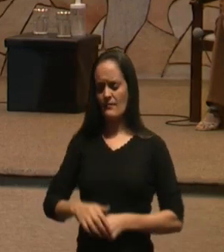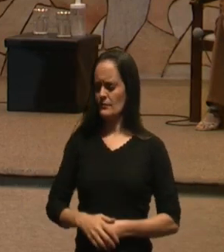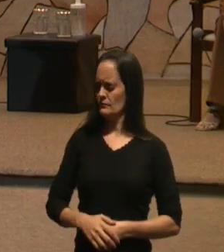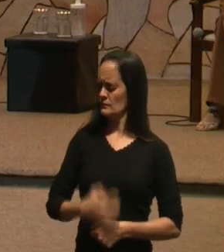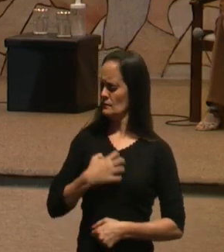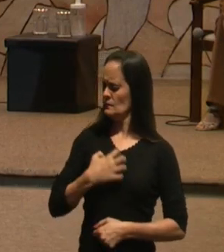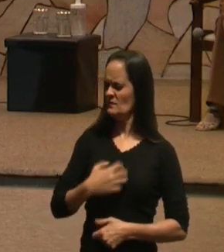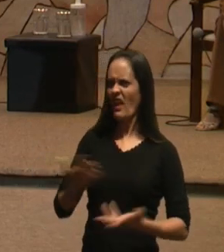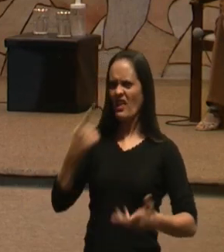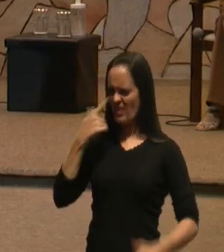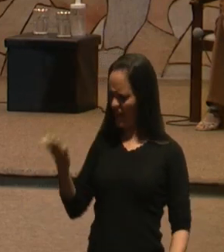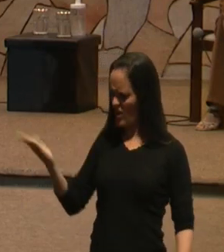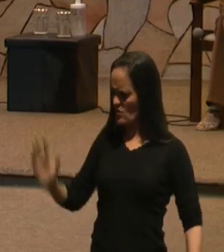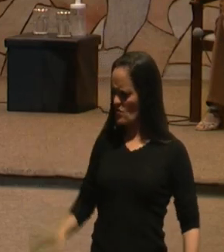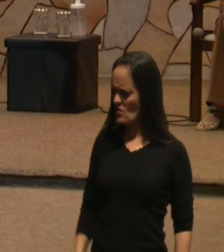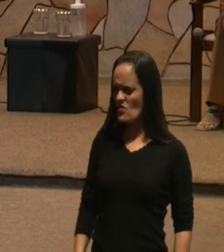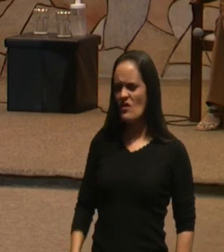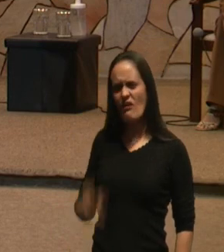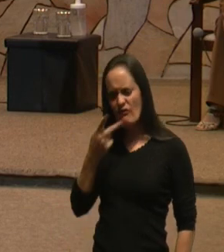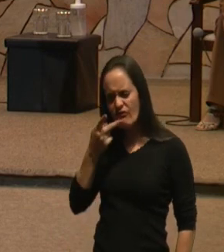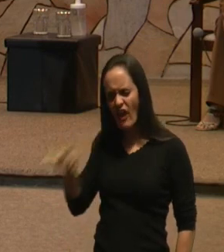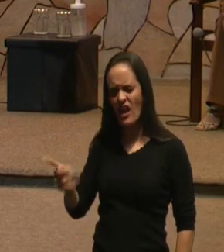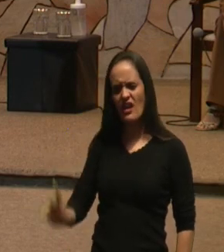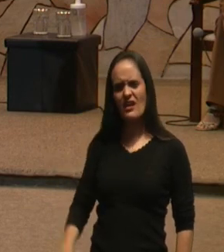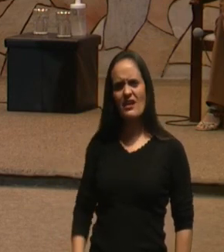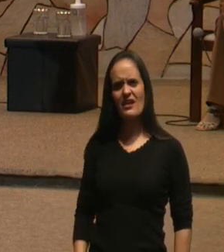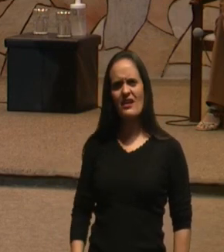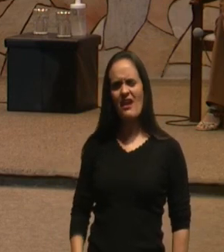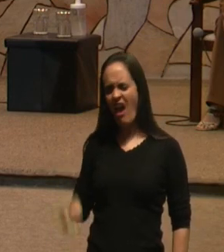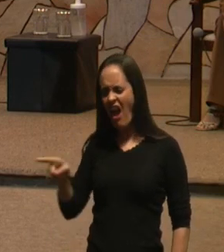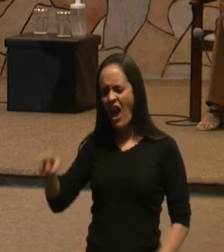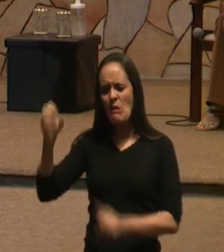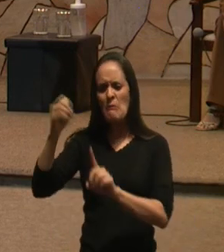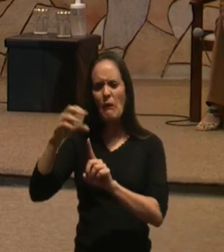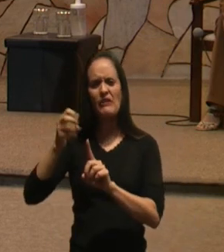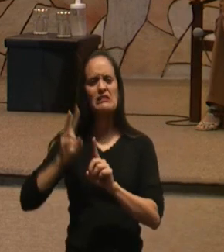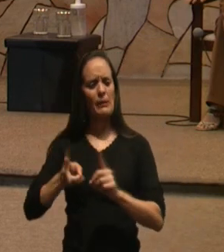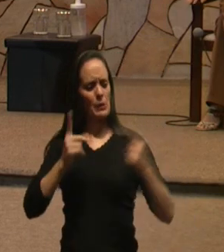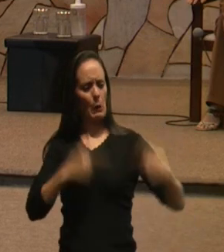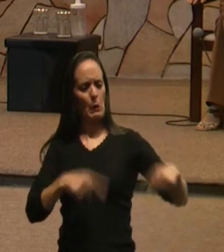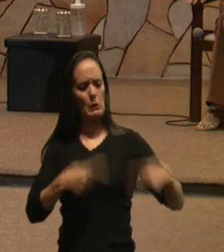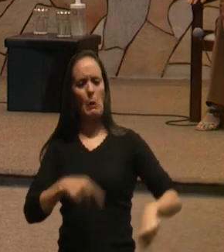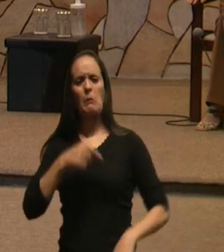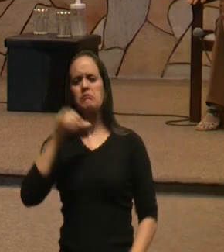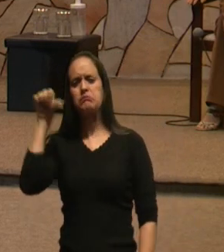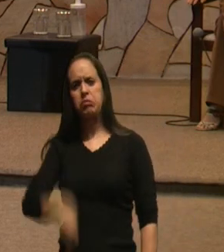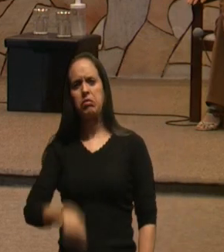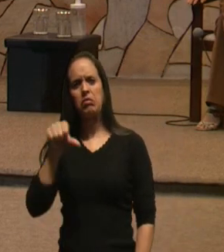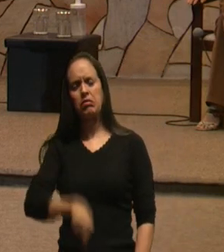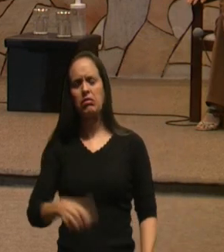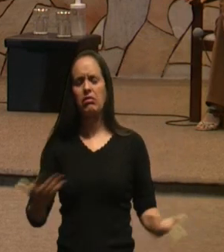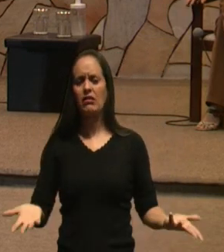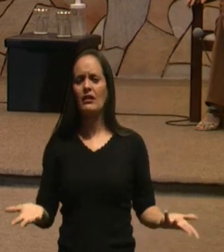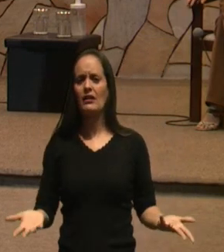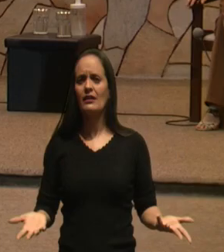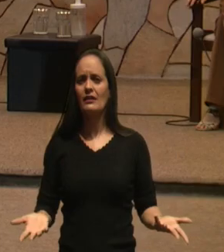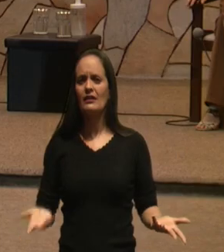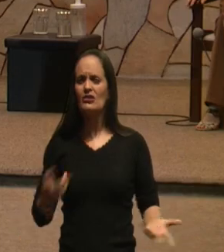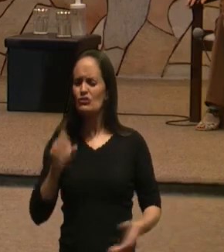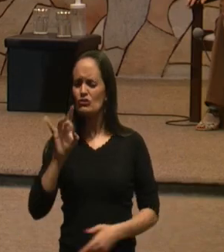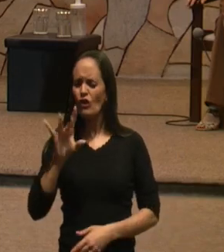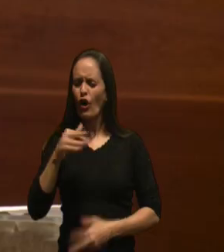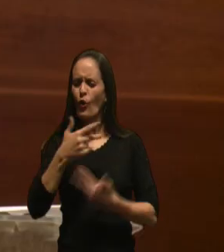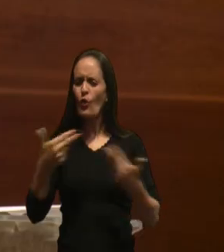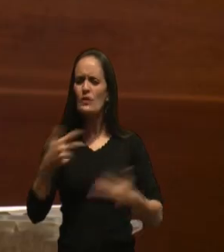está vendo, verso 17, eu não te disse que ele não profetiza nada de bom, nada que é bom para mim, somente o que é mau? Ele